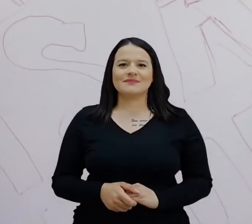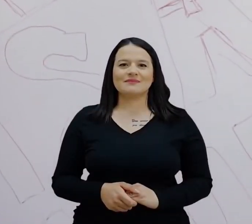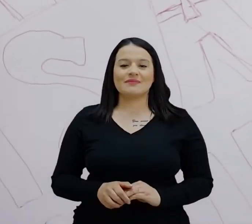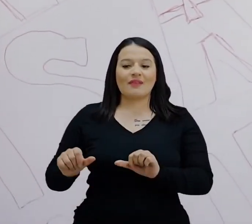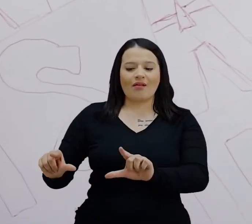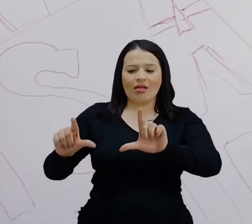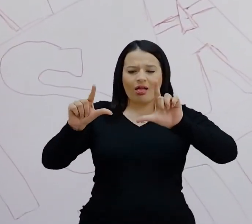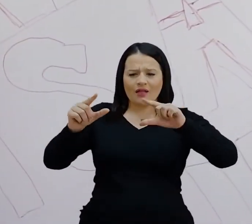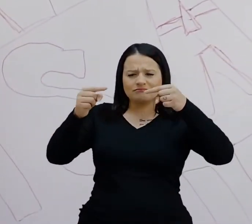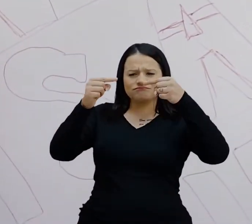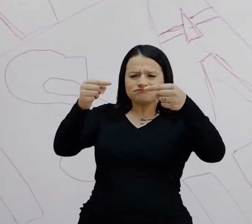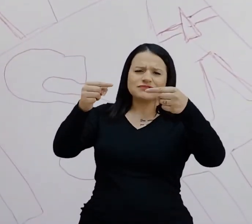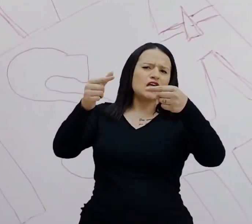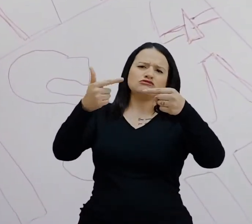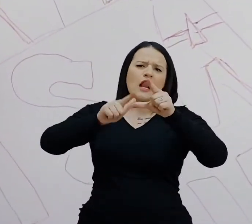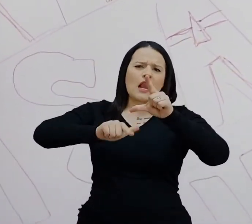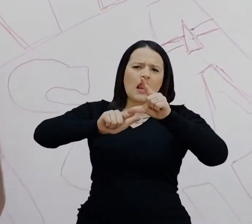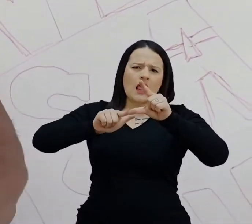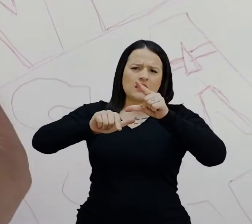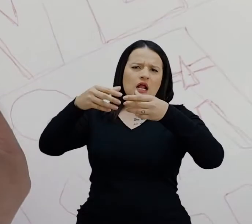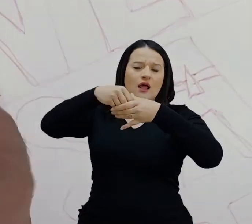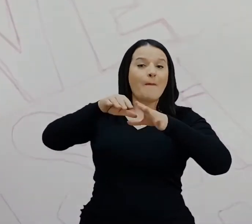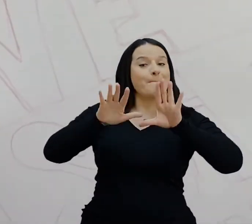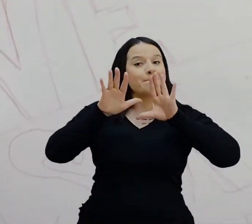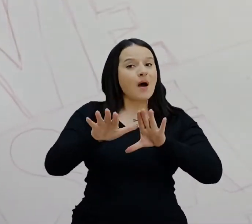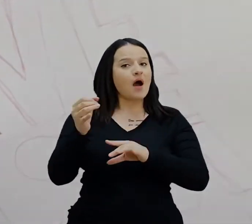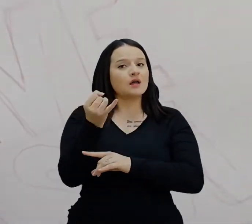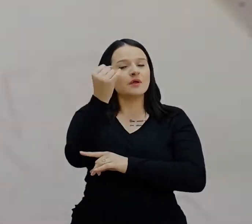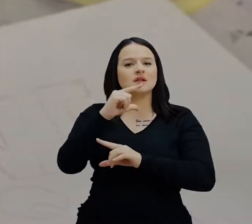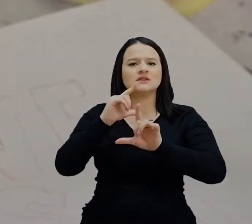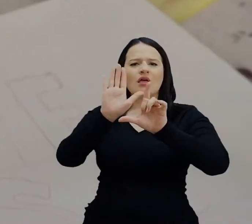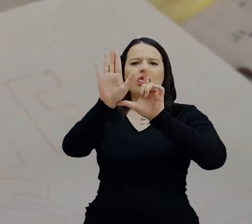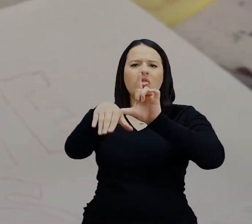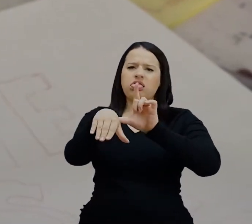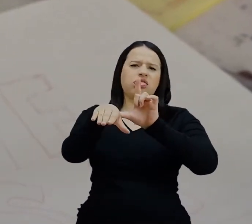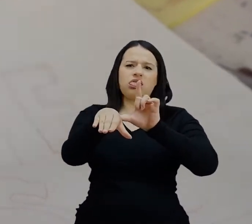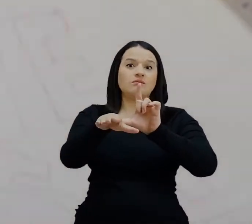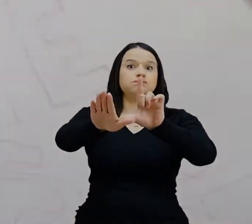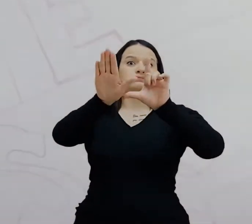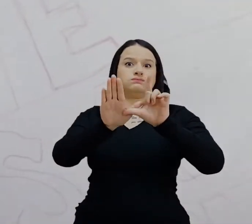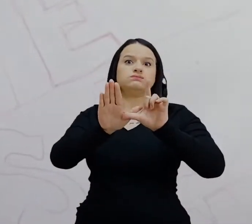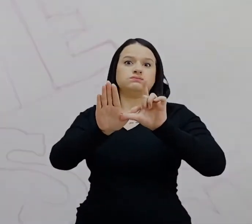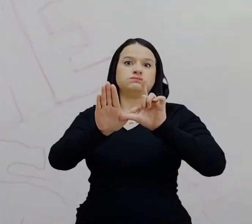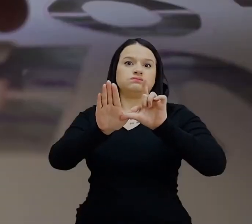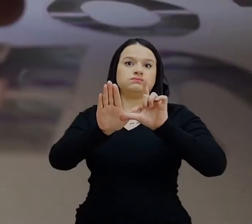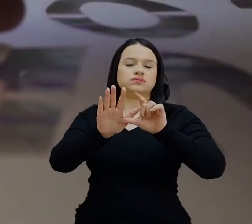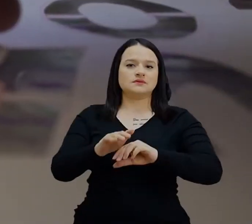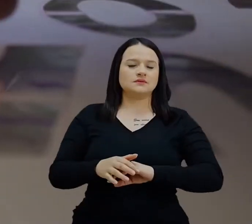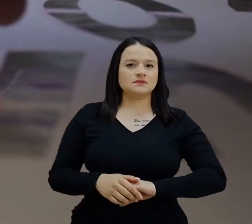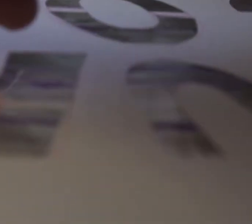Essa parte que ficou aqui não faz parte da letra, mas ela é importante para segurar a parte de dentro do desenho, né?